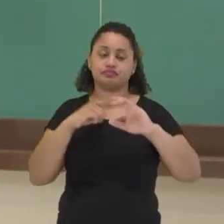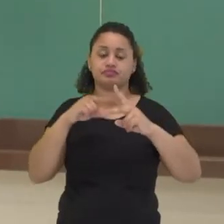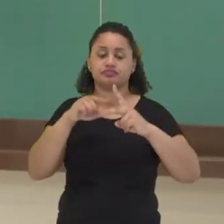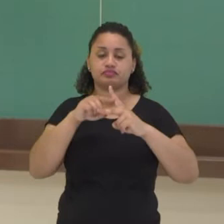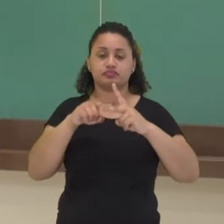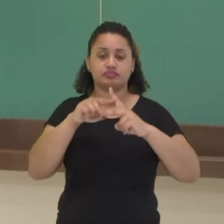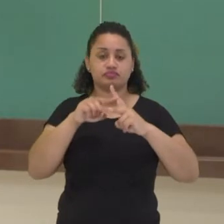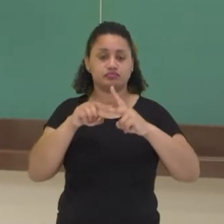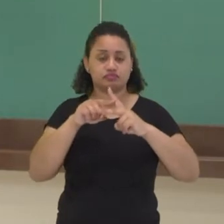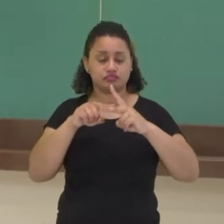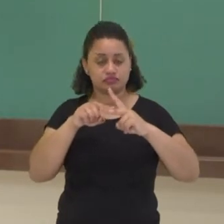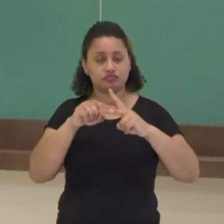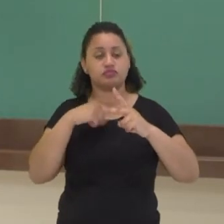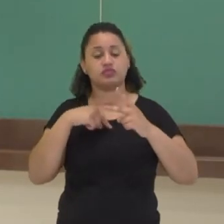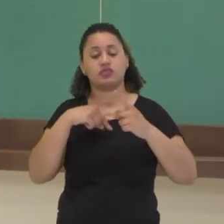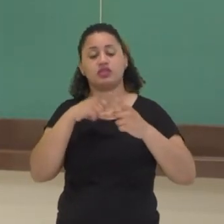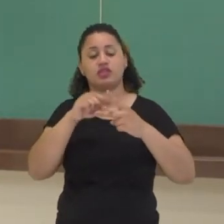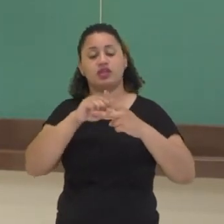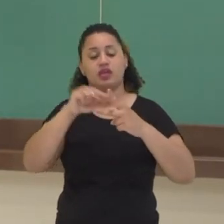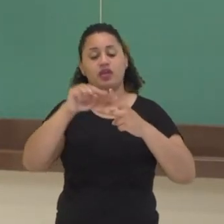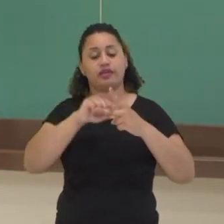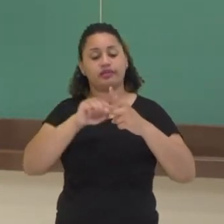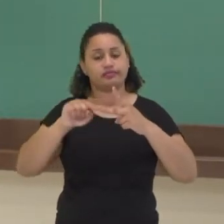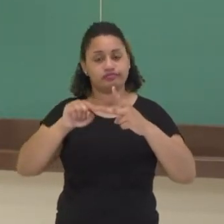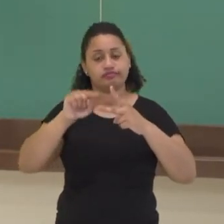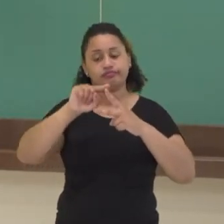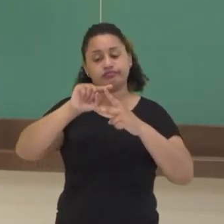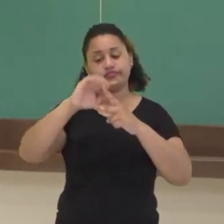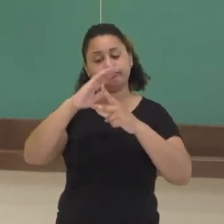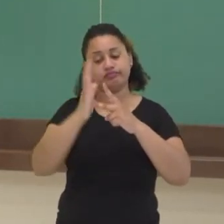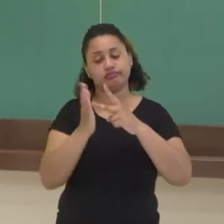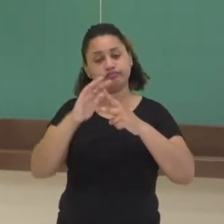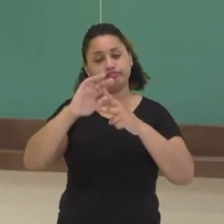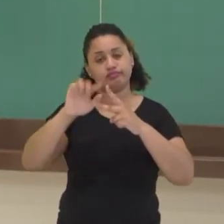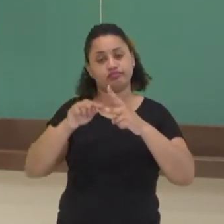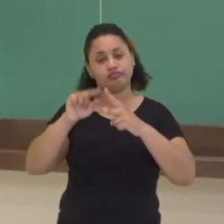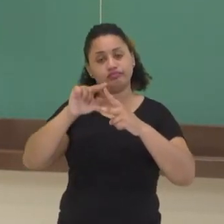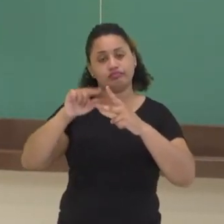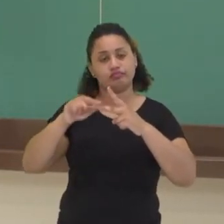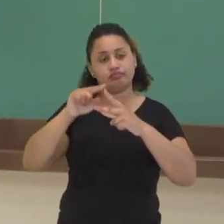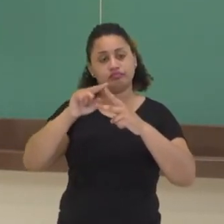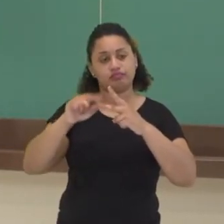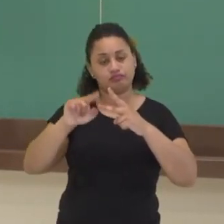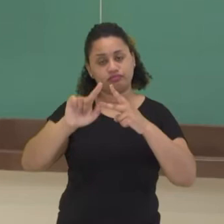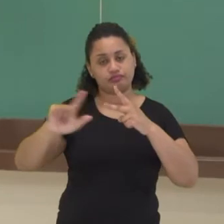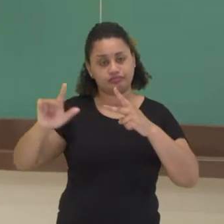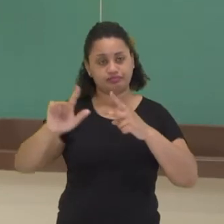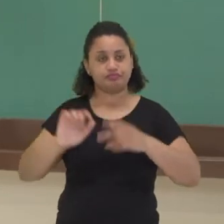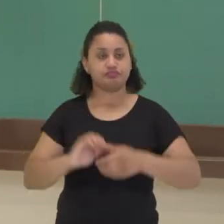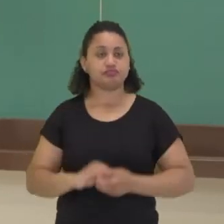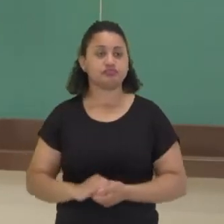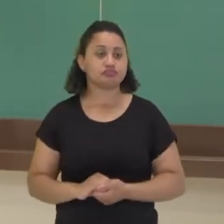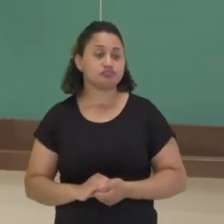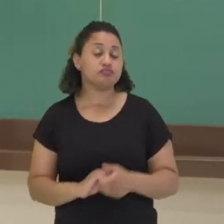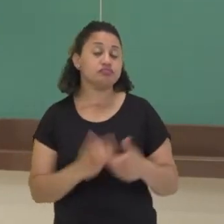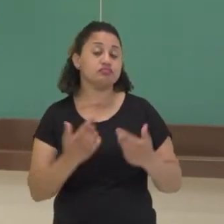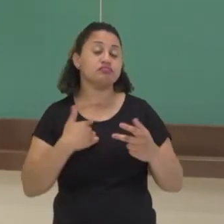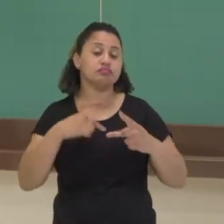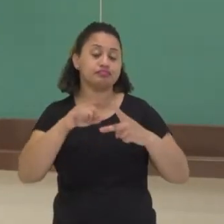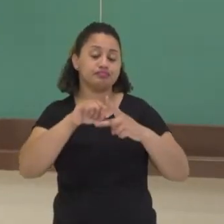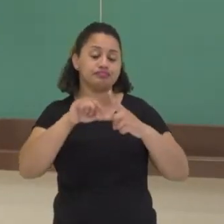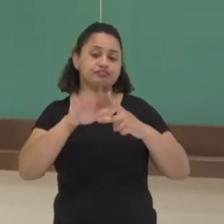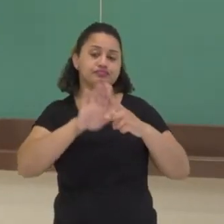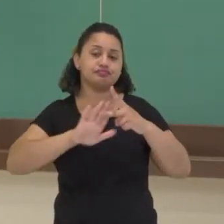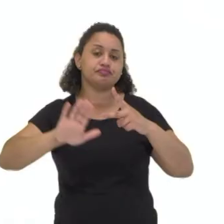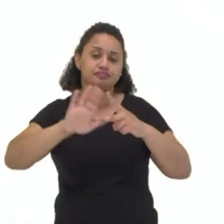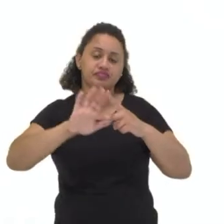ângulo, os dois raios e um arco que a gente chama de L, certo? Então, o setor circular é